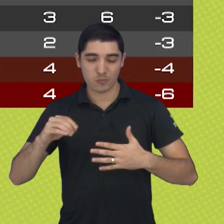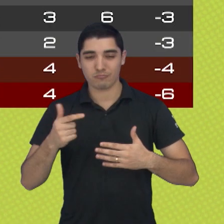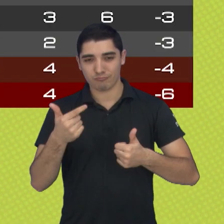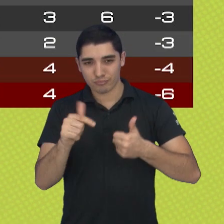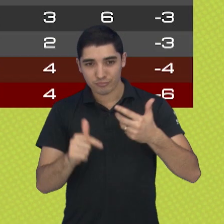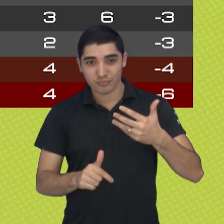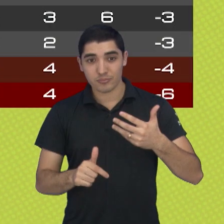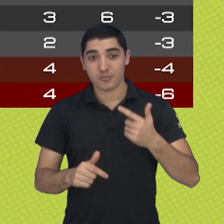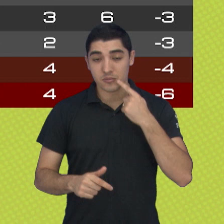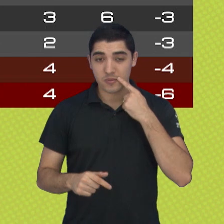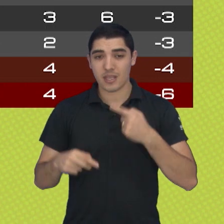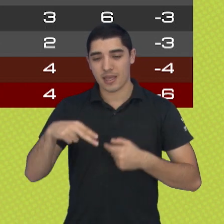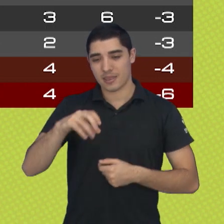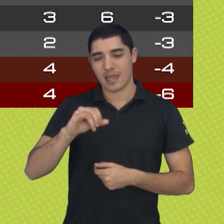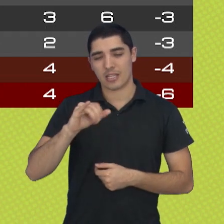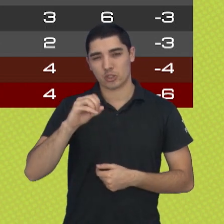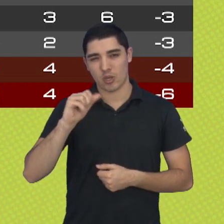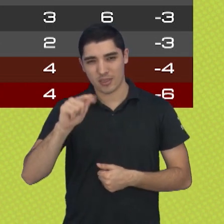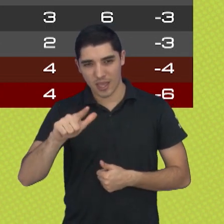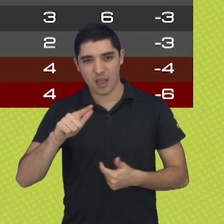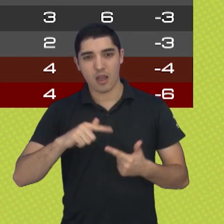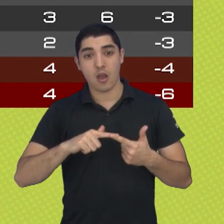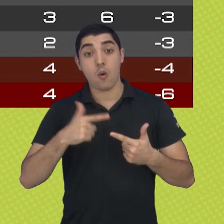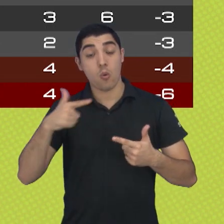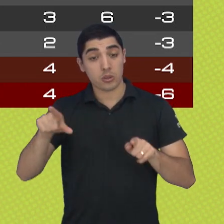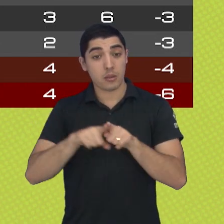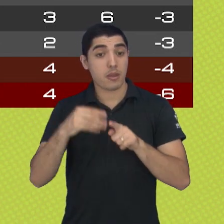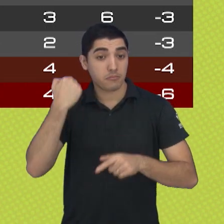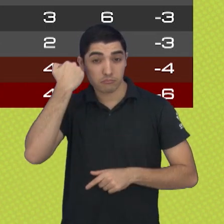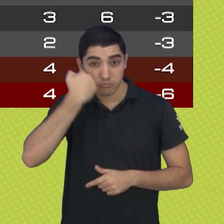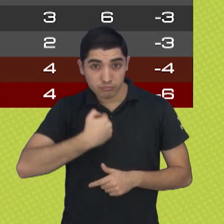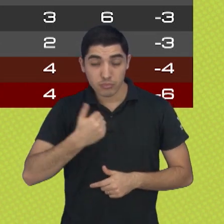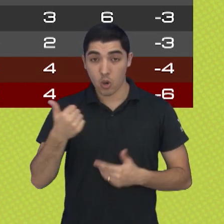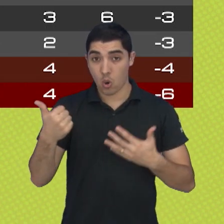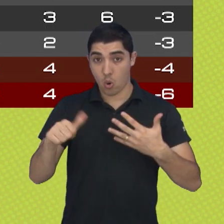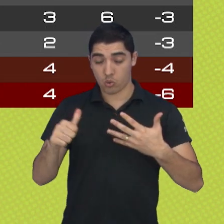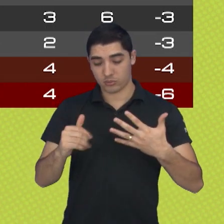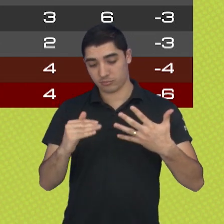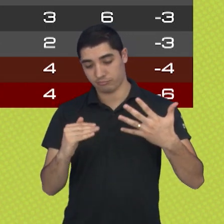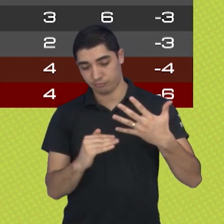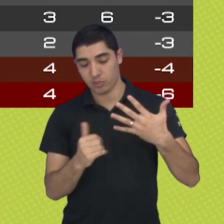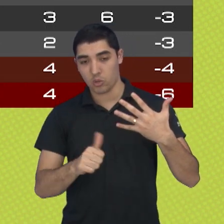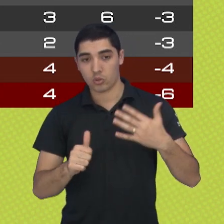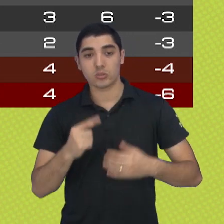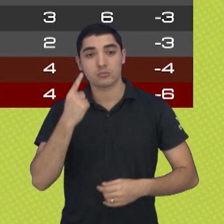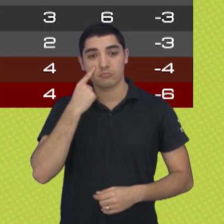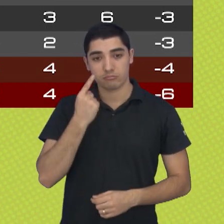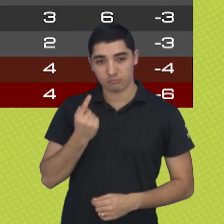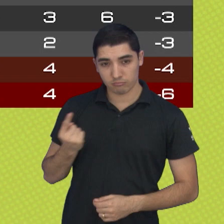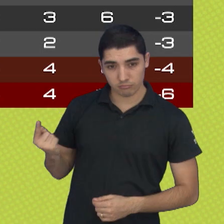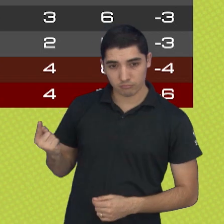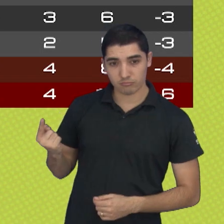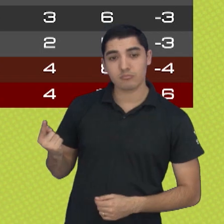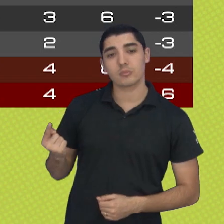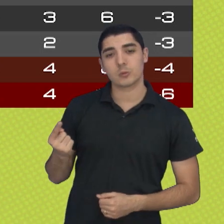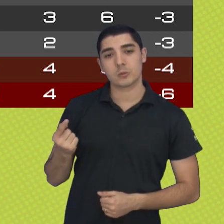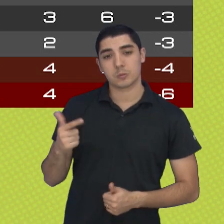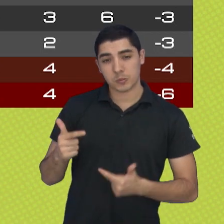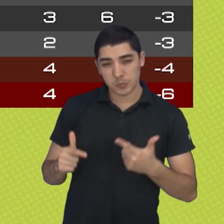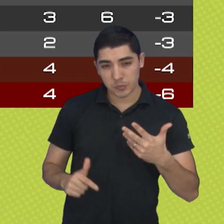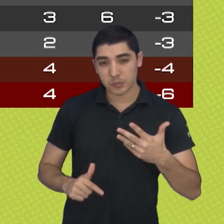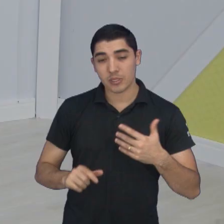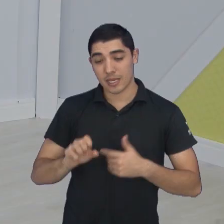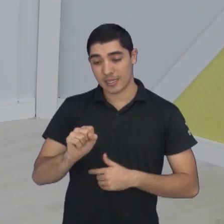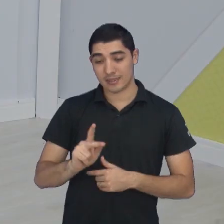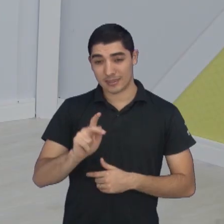piteco Nacional América União barbarense ó União barbarense 11º hein Penapolense Jabaquara Independentes k Brasil é o encontro do